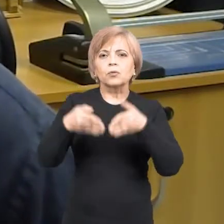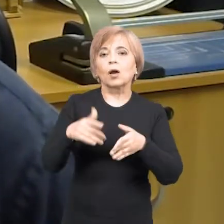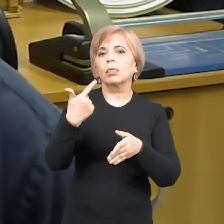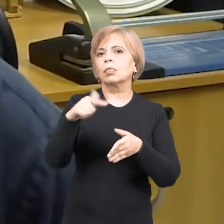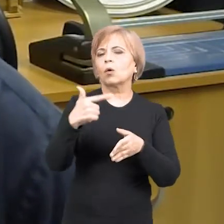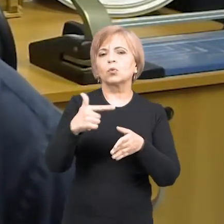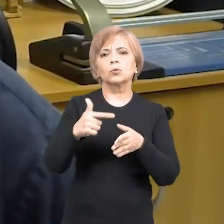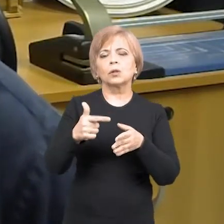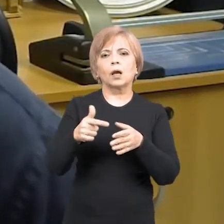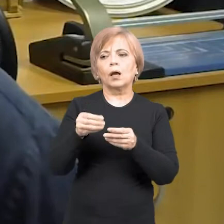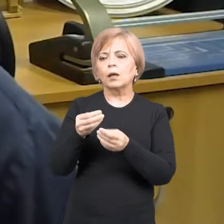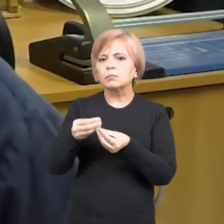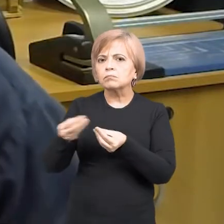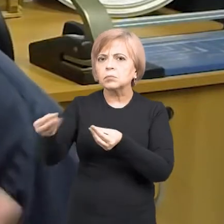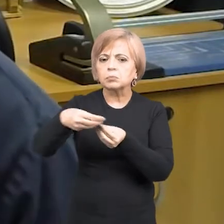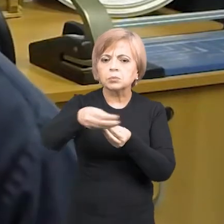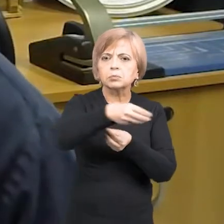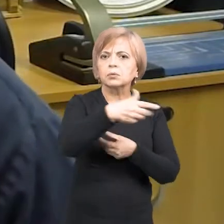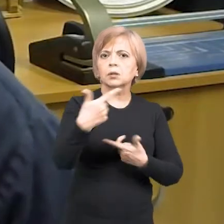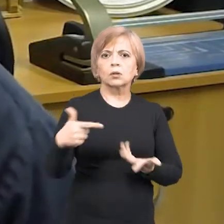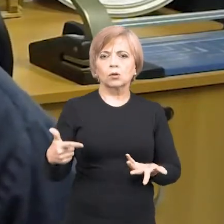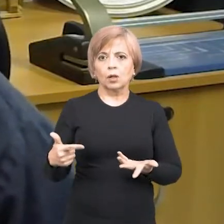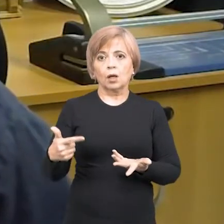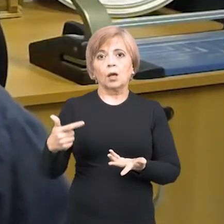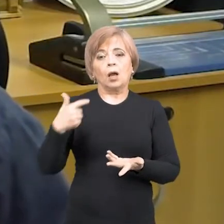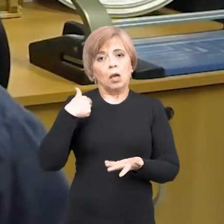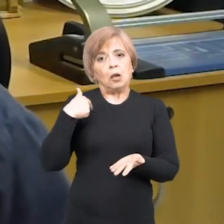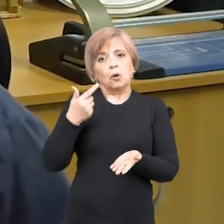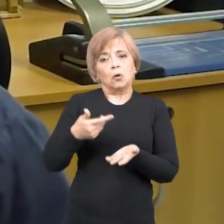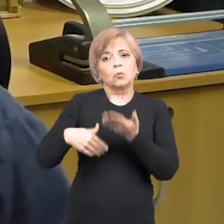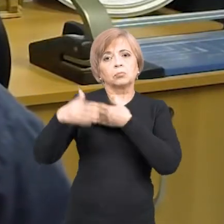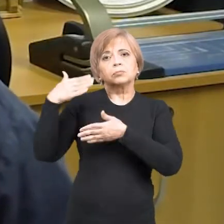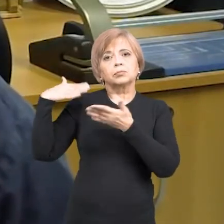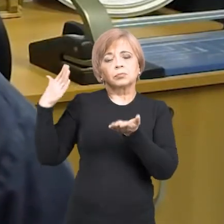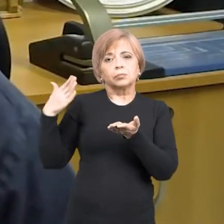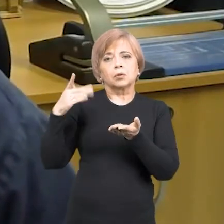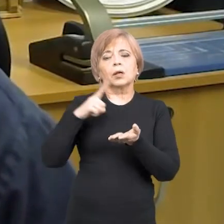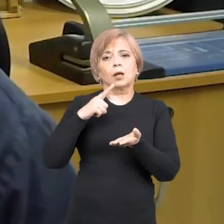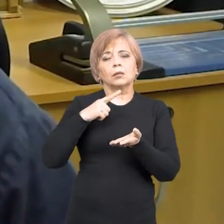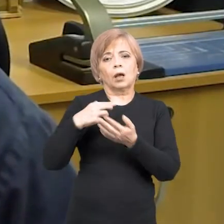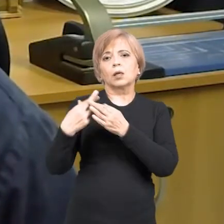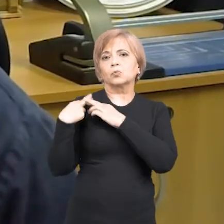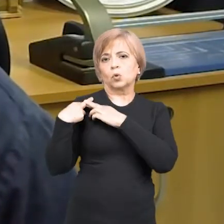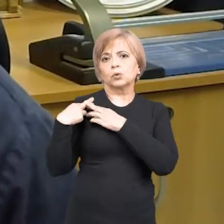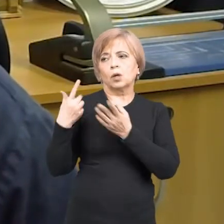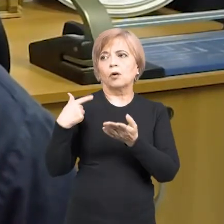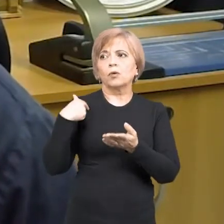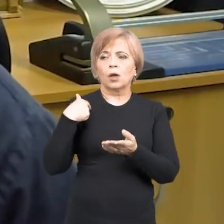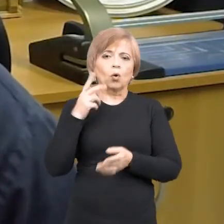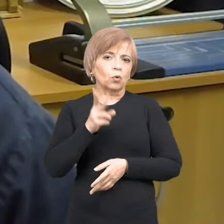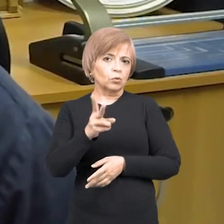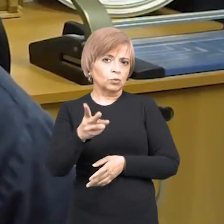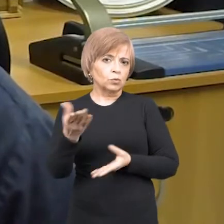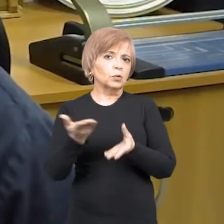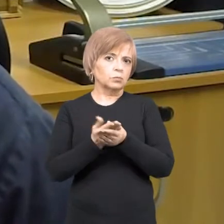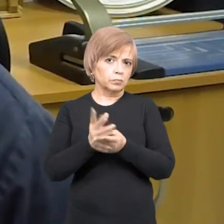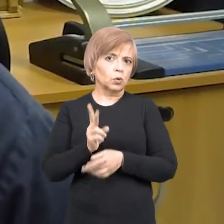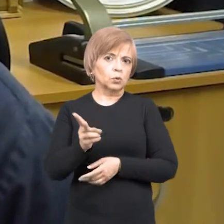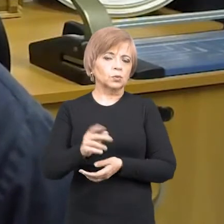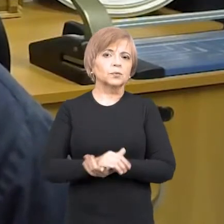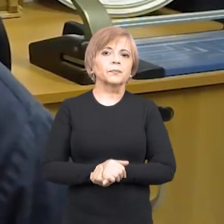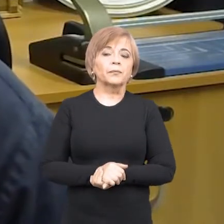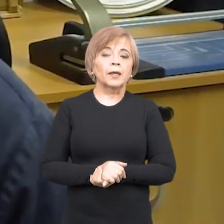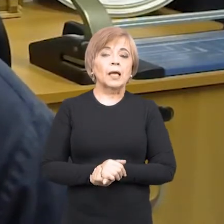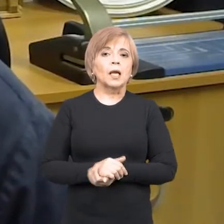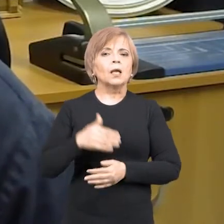houve a redistribuição. Então, como foi instaurado por mim quando era atribuição concorrente, comigo permaneceu.